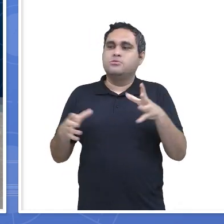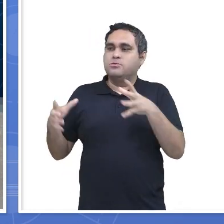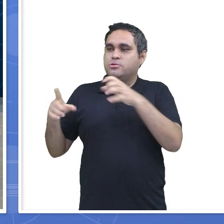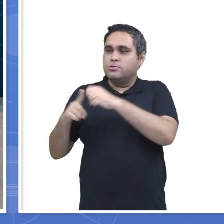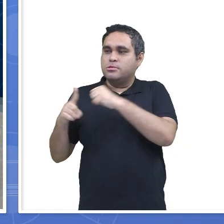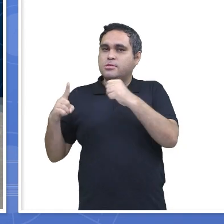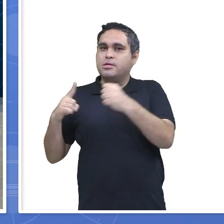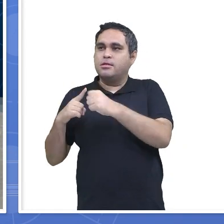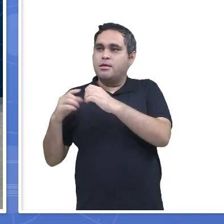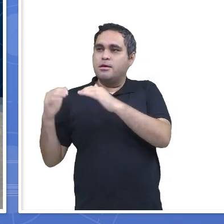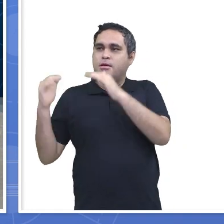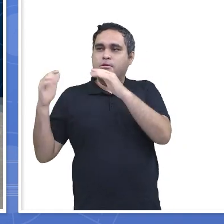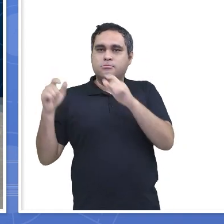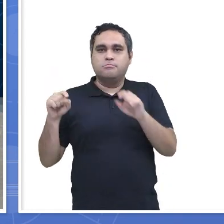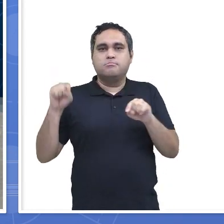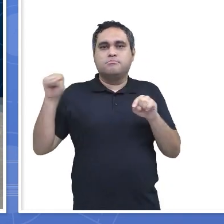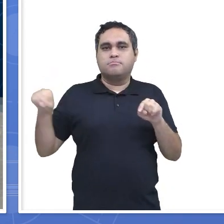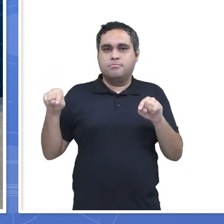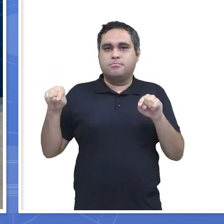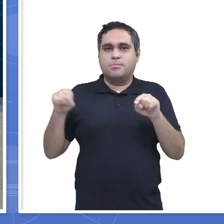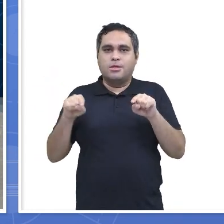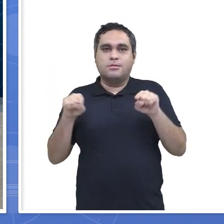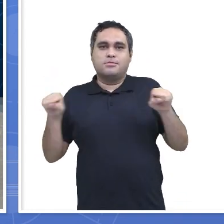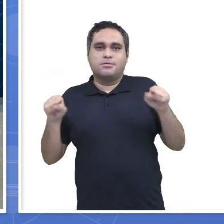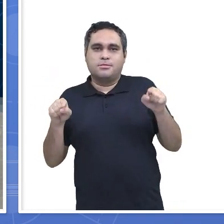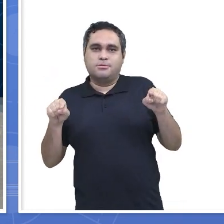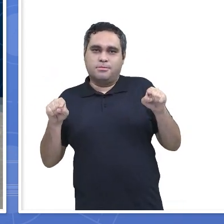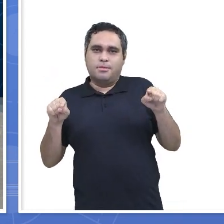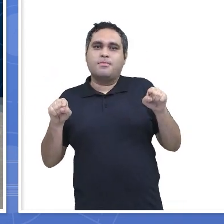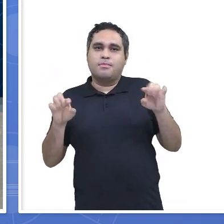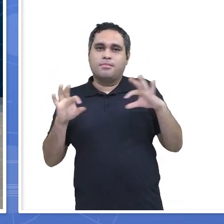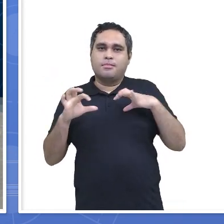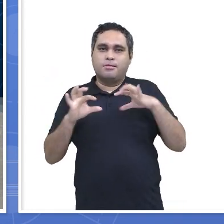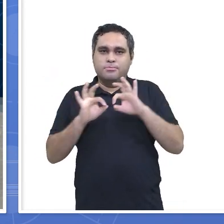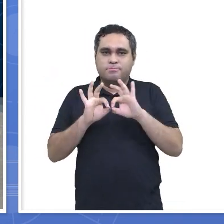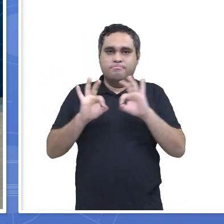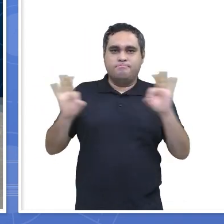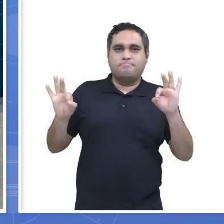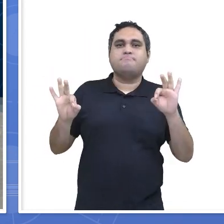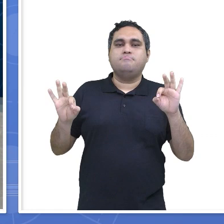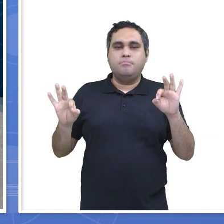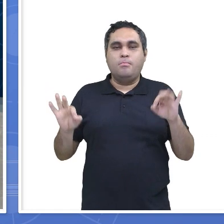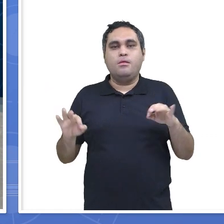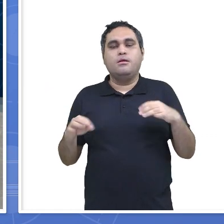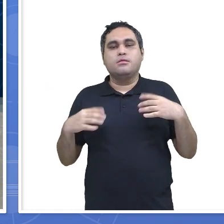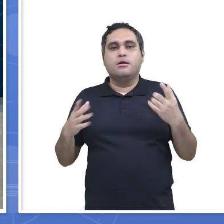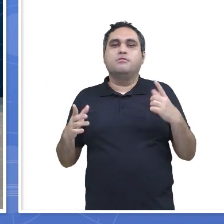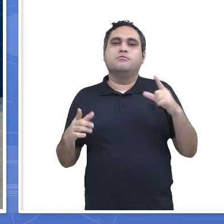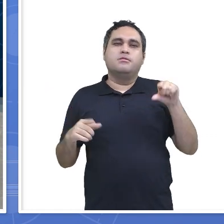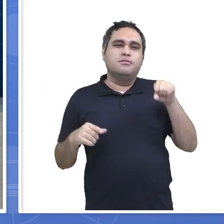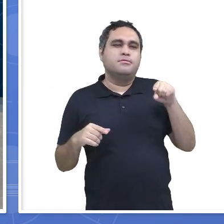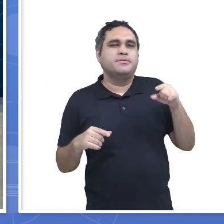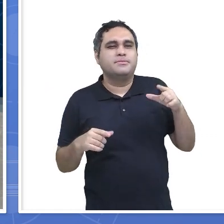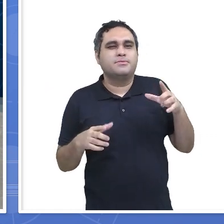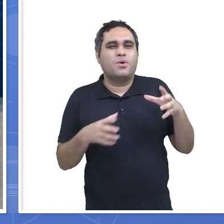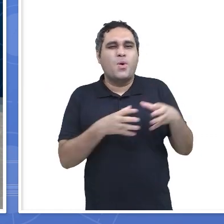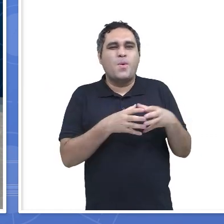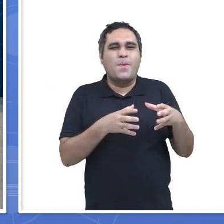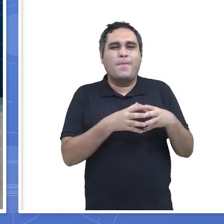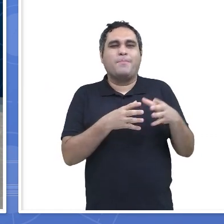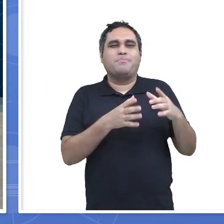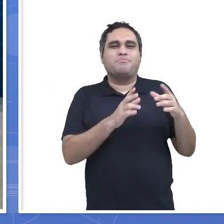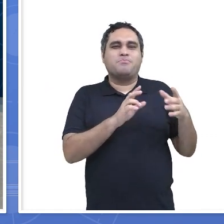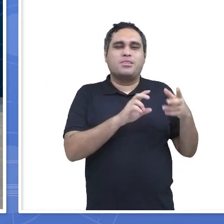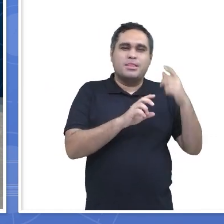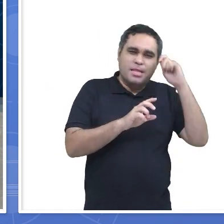que estão presentes para os negros, para os pobres, para os indígenas, para as mulheres. Então, estão sempre